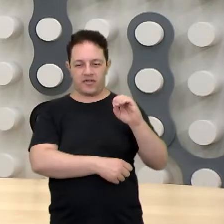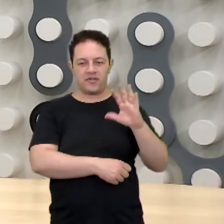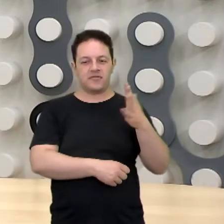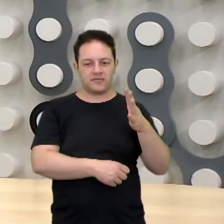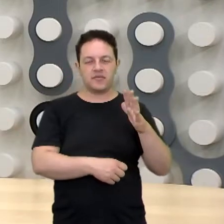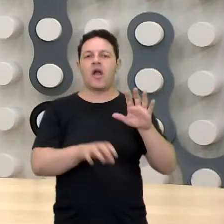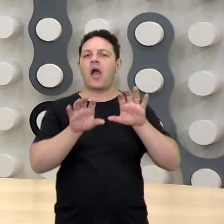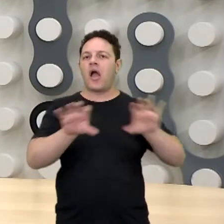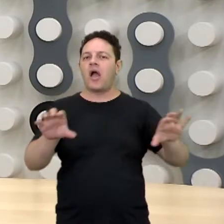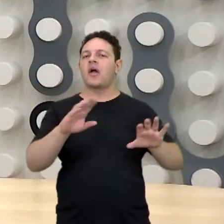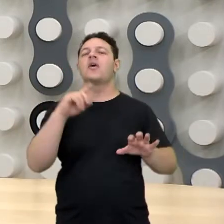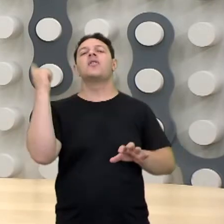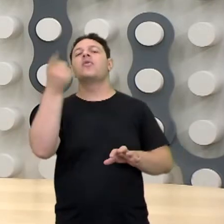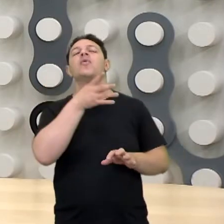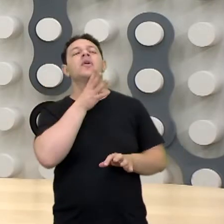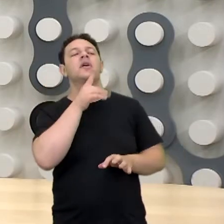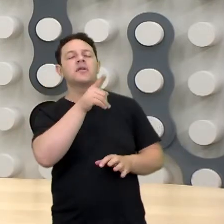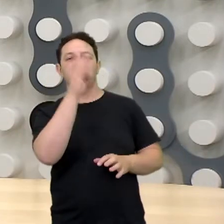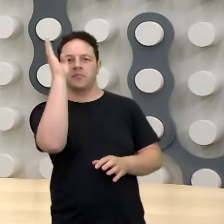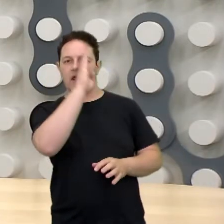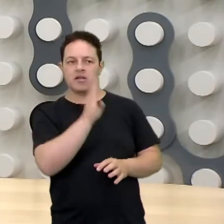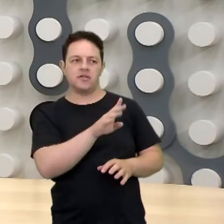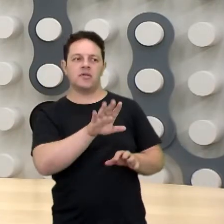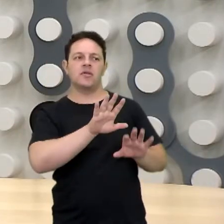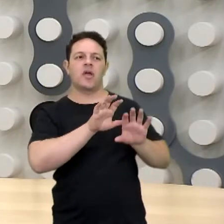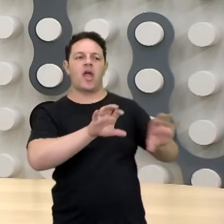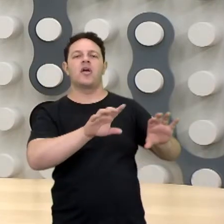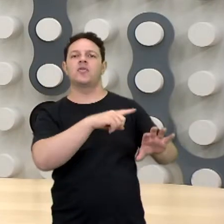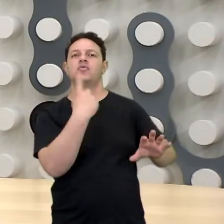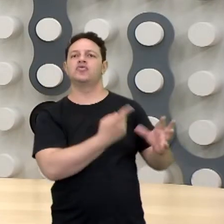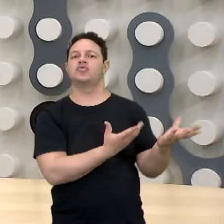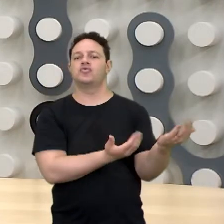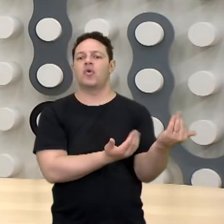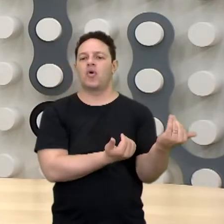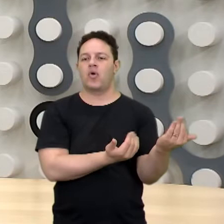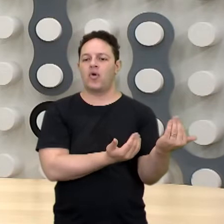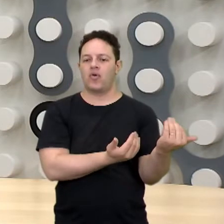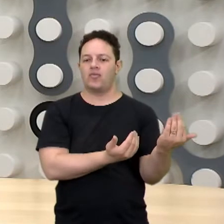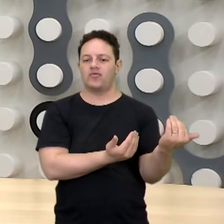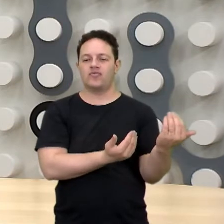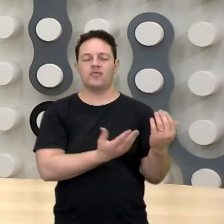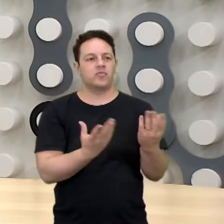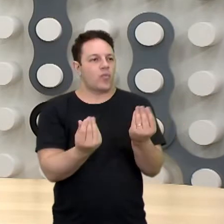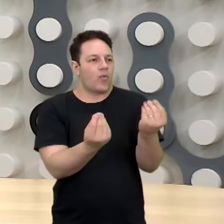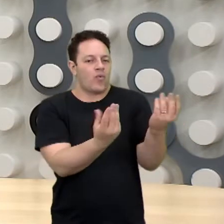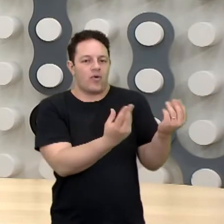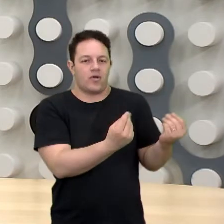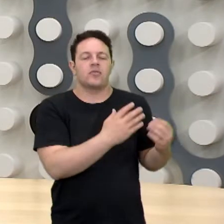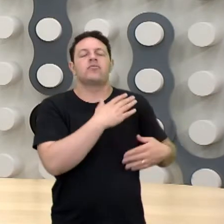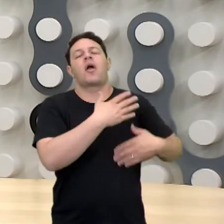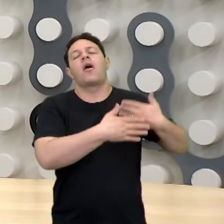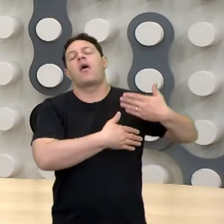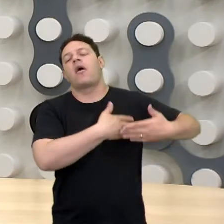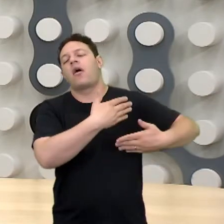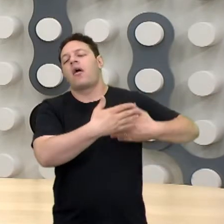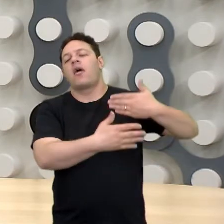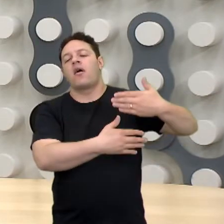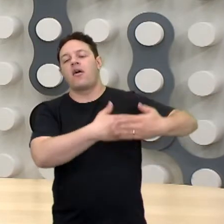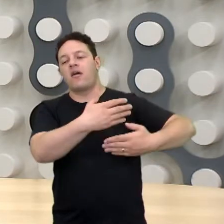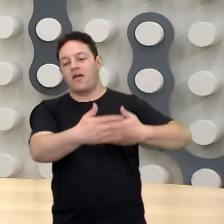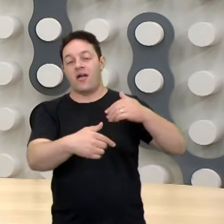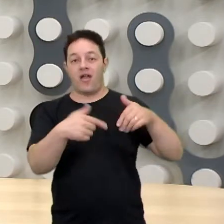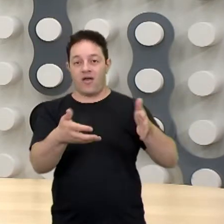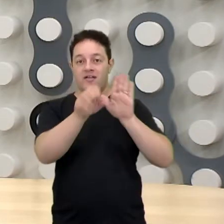como um país jovem, né? Ou seja, boa parte da população era uma população jovem, né? Com o passar do tempo, né, já nesse